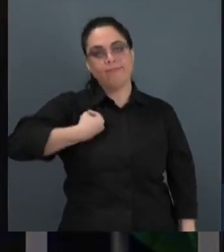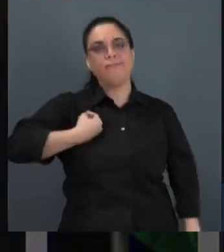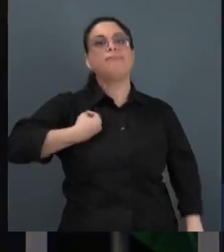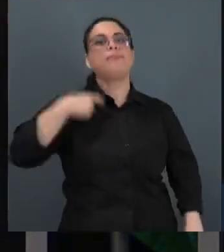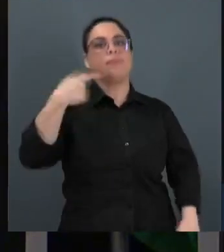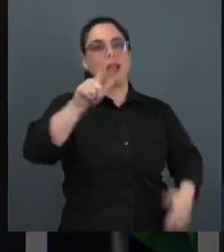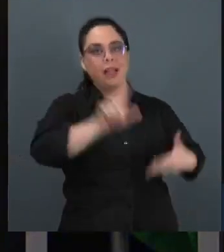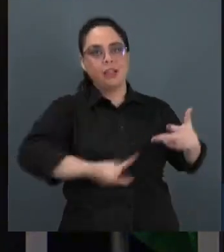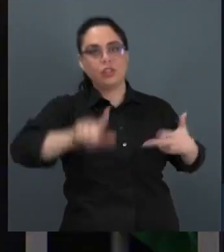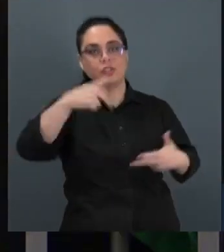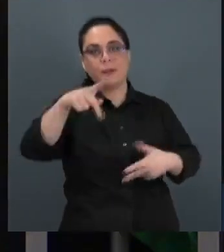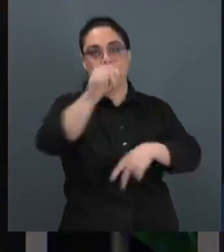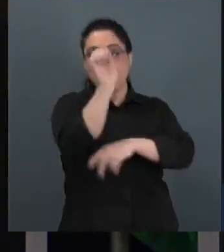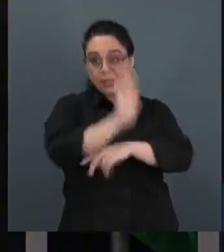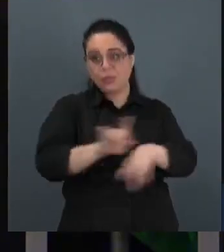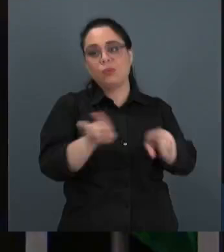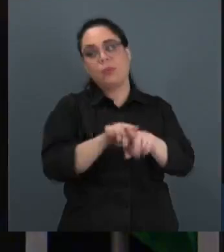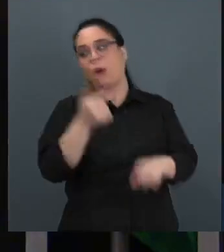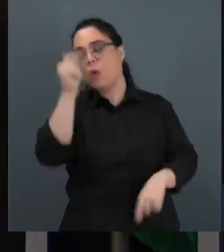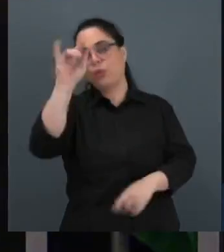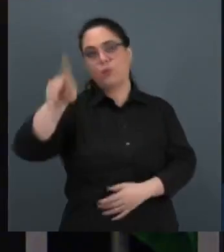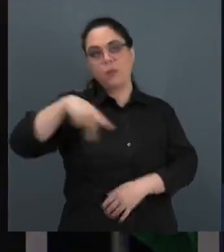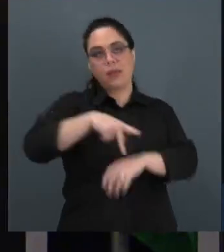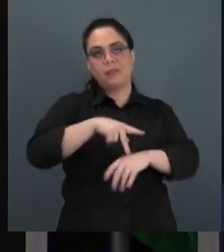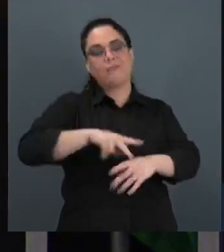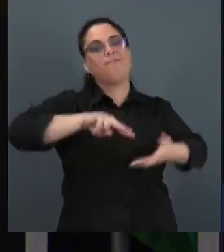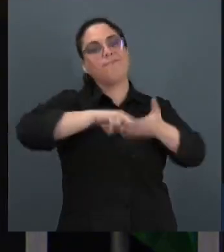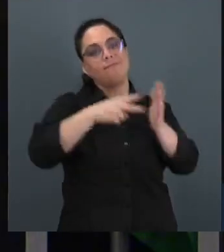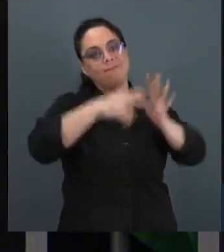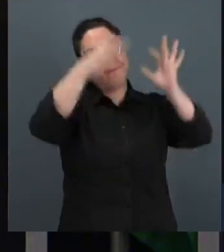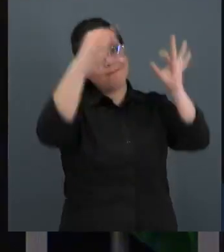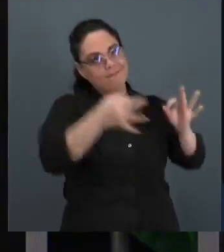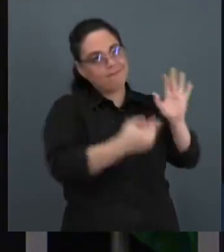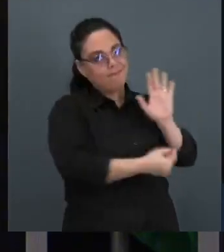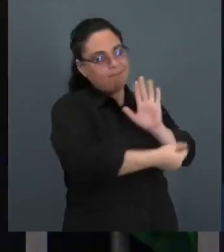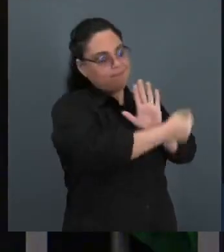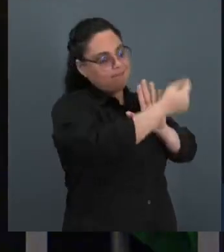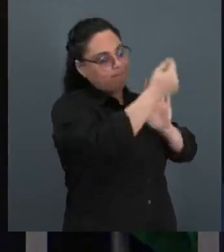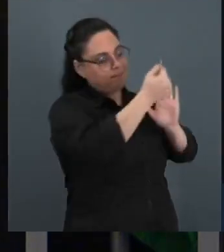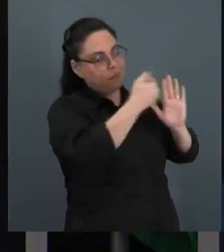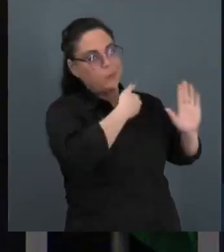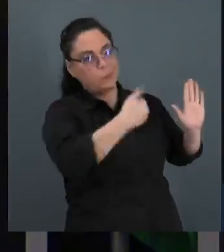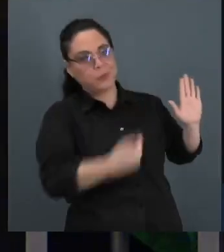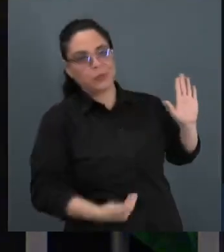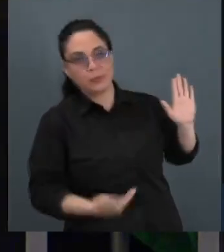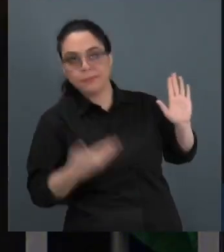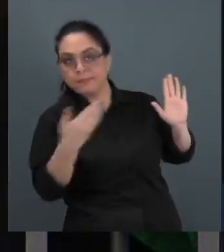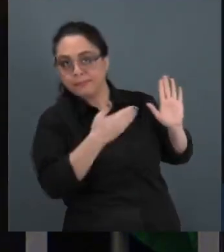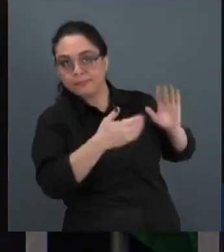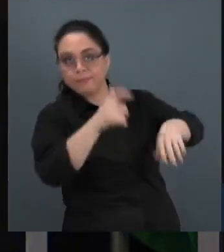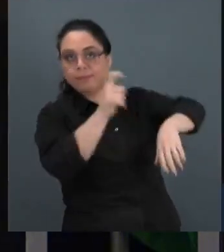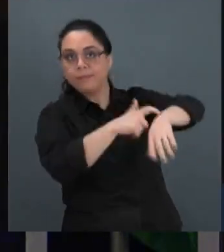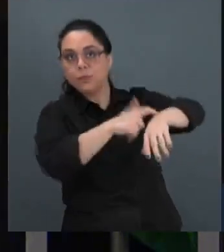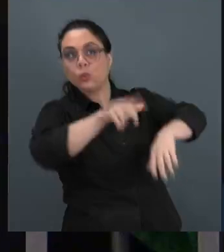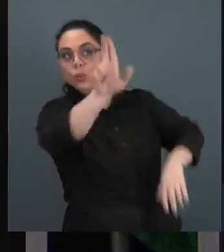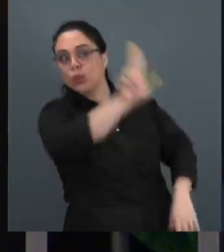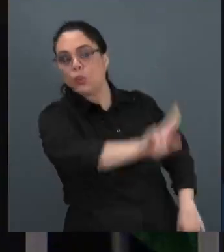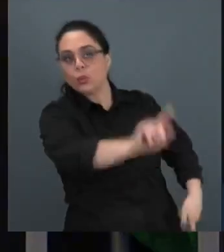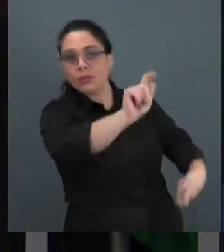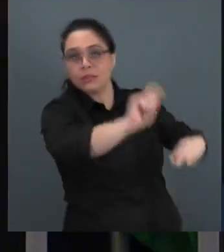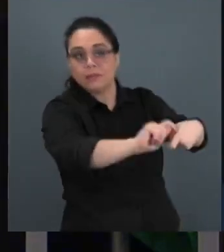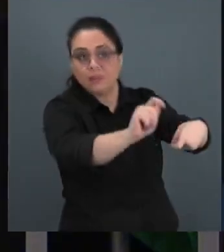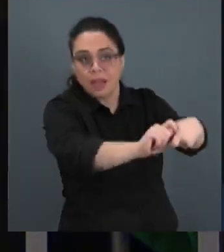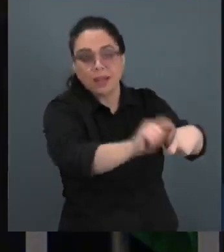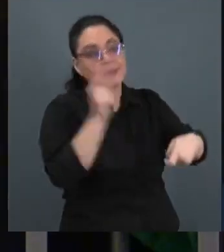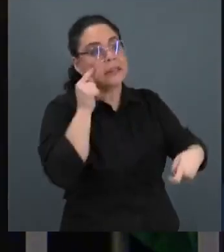de qualquer outro país, que é justamente o orçamento público, que na hora que é aplicado, define quais